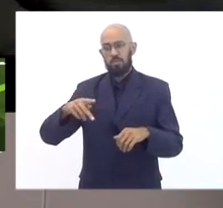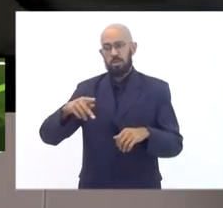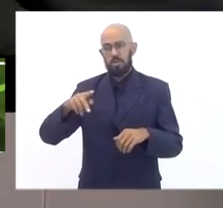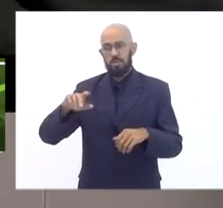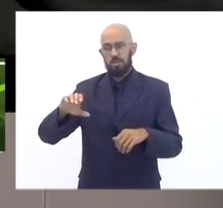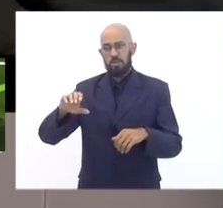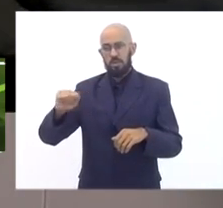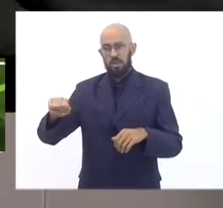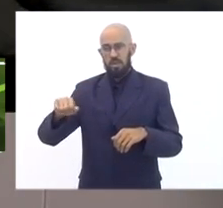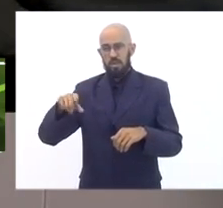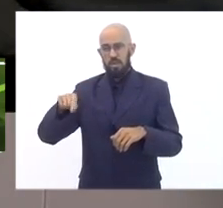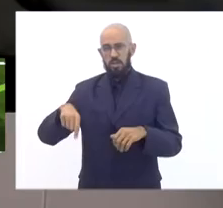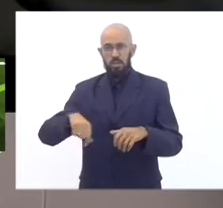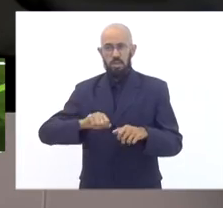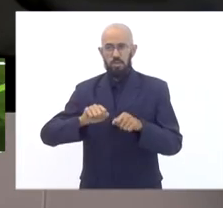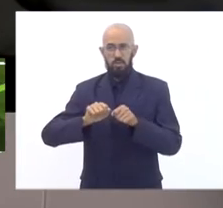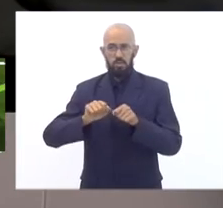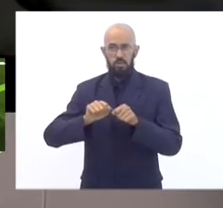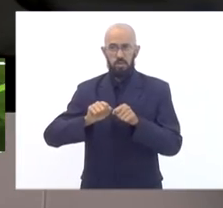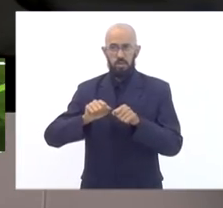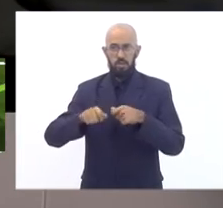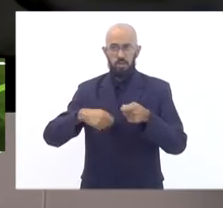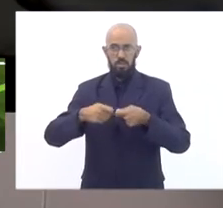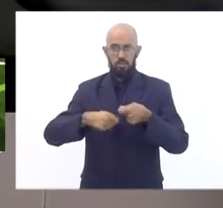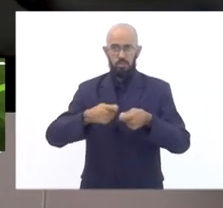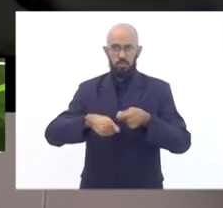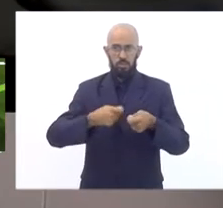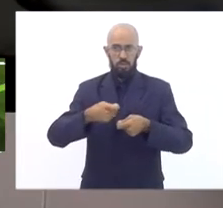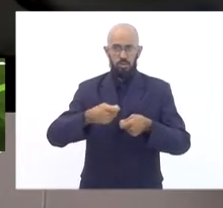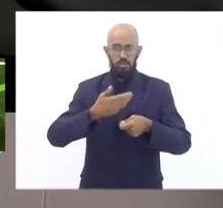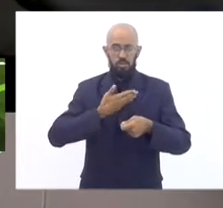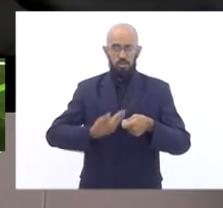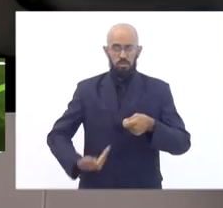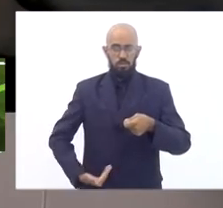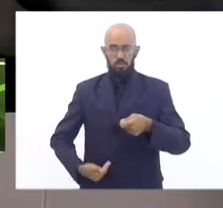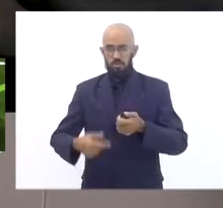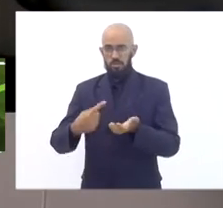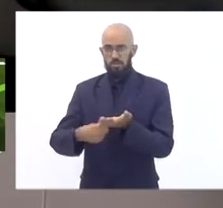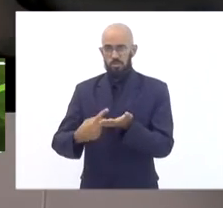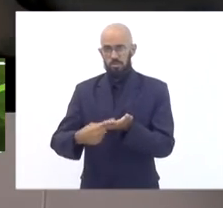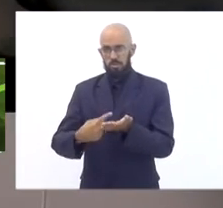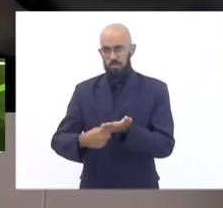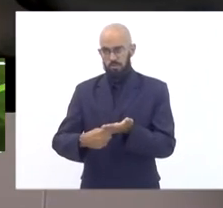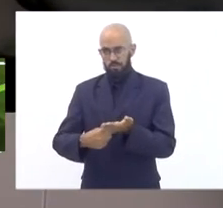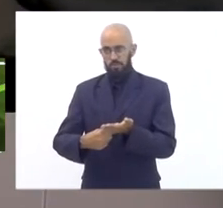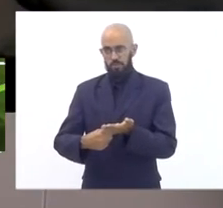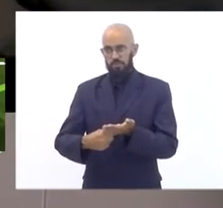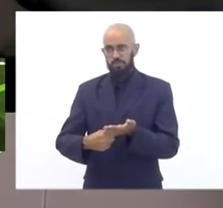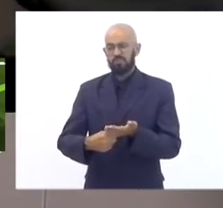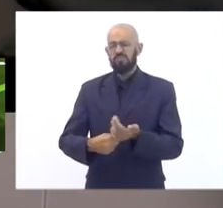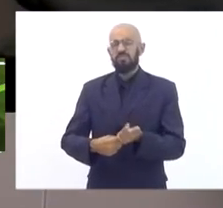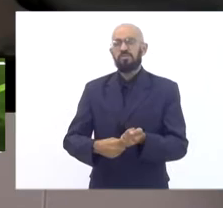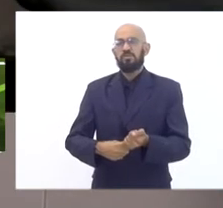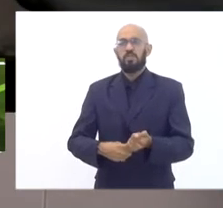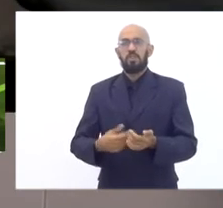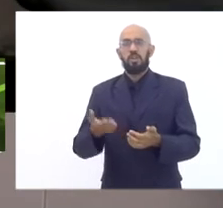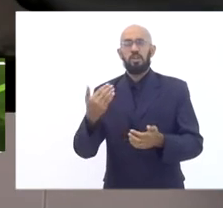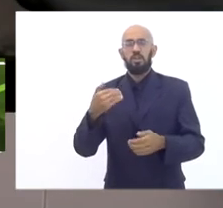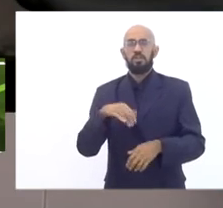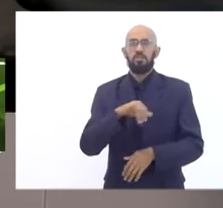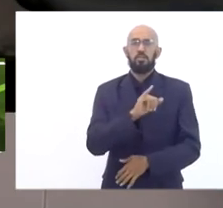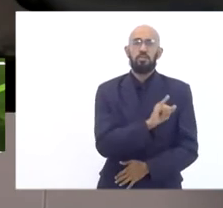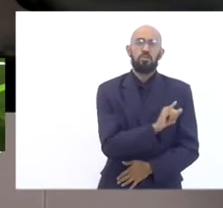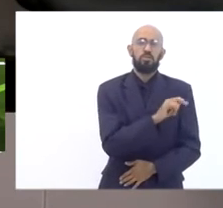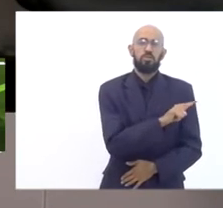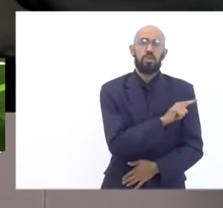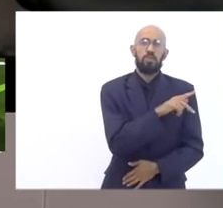outras administrações públicas pelo Brasil, nas repactuações dos contratos que vinham sendo previstos pelo GPM. A gente sabe que o GPM, por